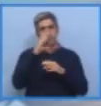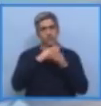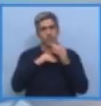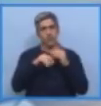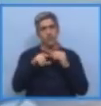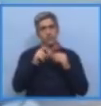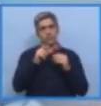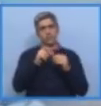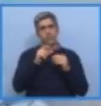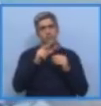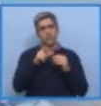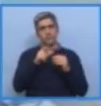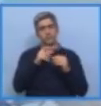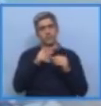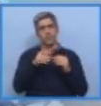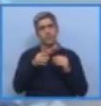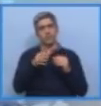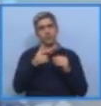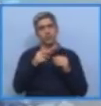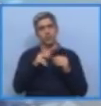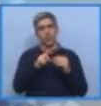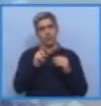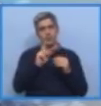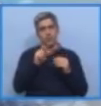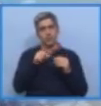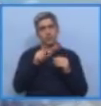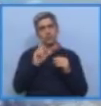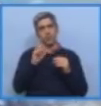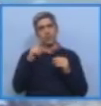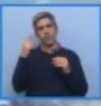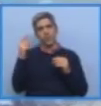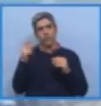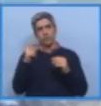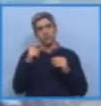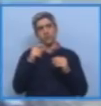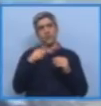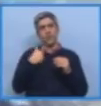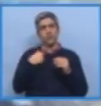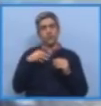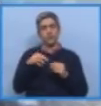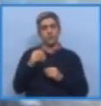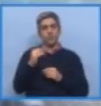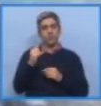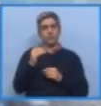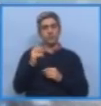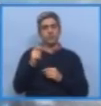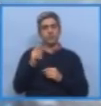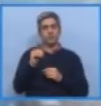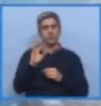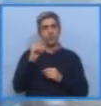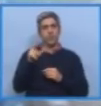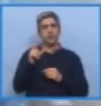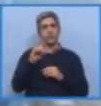foi percorrida não apenas por Tomé, mas já tinha sido percorrida também pelo próprio Moisés, quando